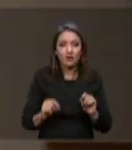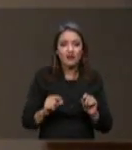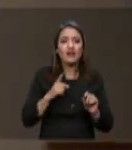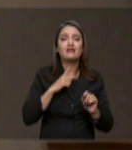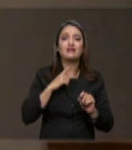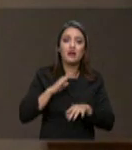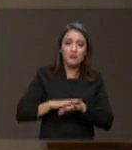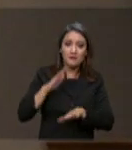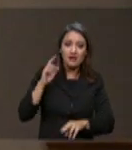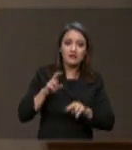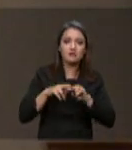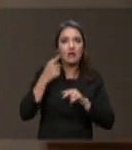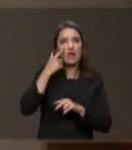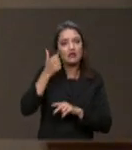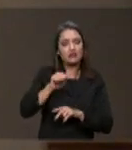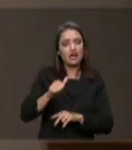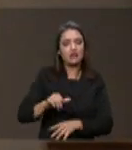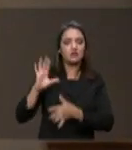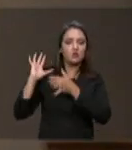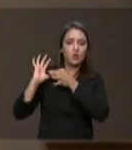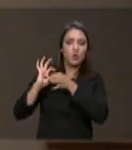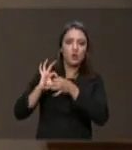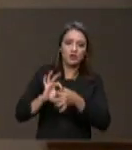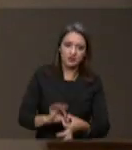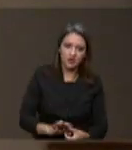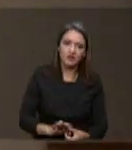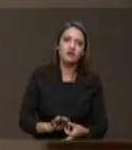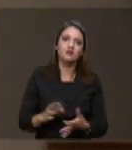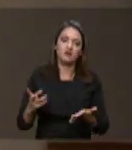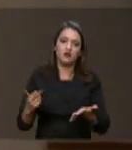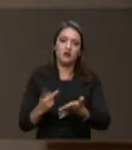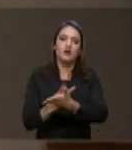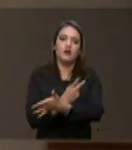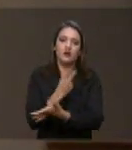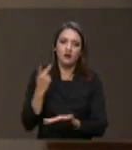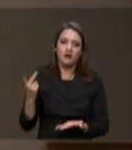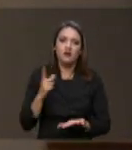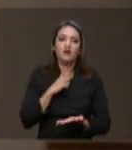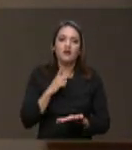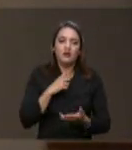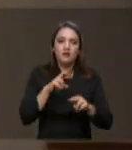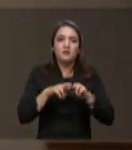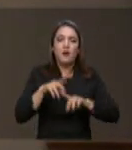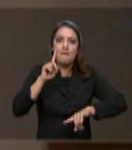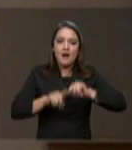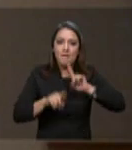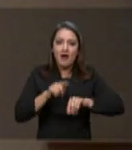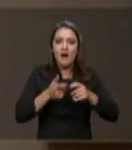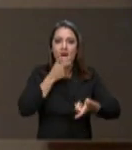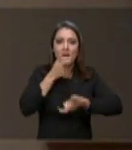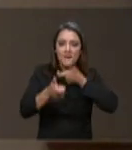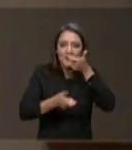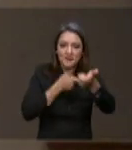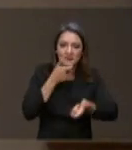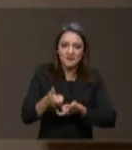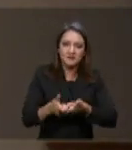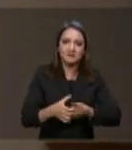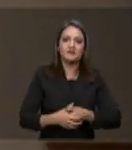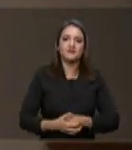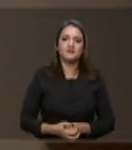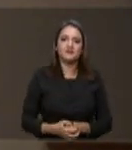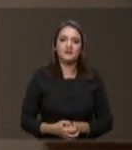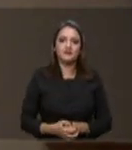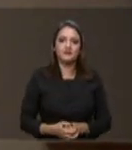pela análise dos contextos Nos quais inseridos marcados por palavrões e xingamentos